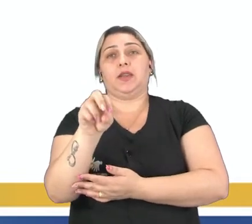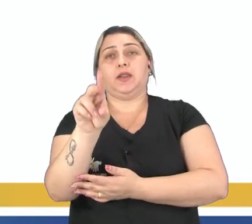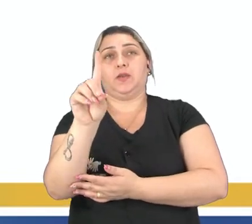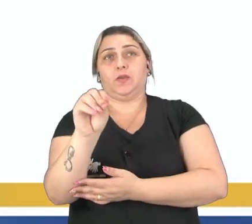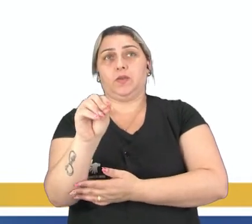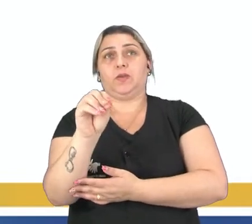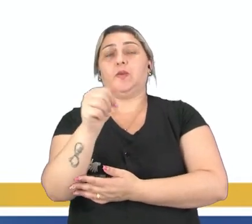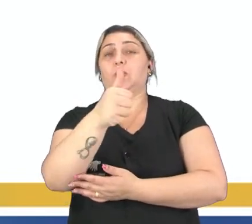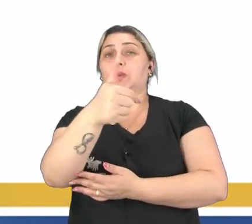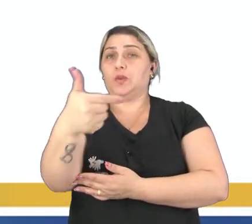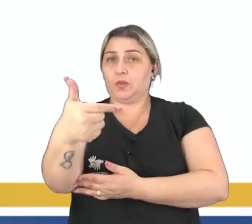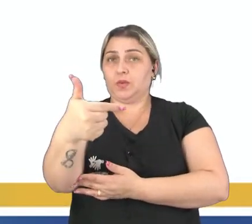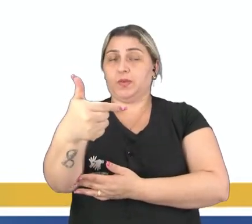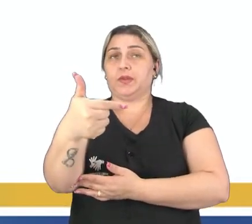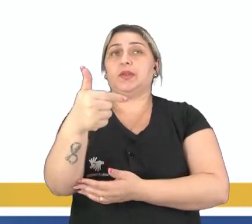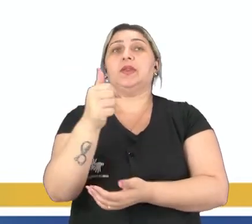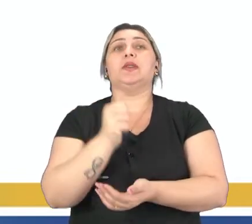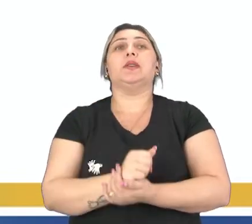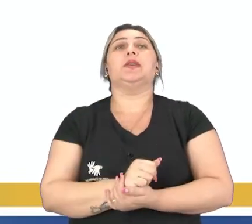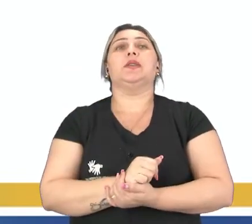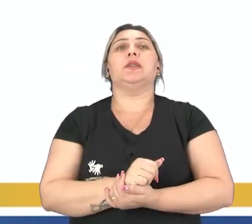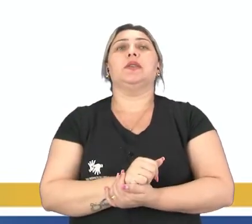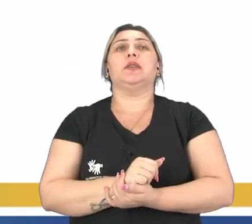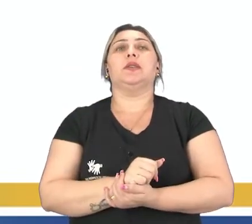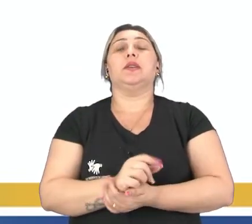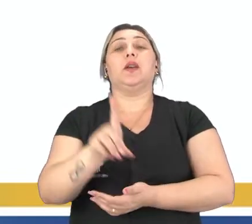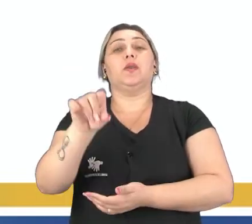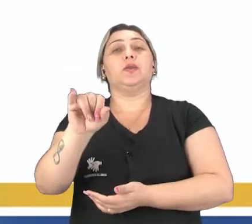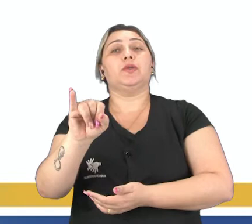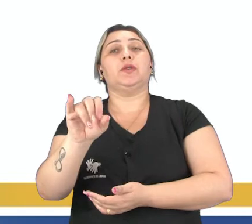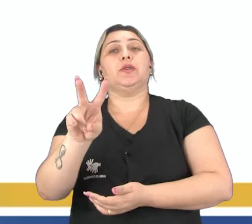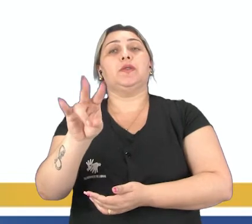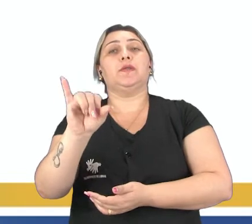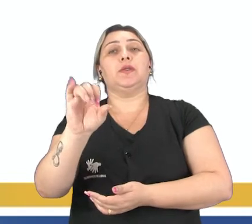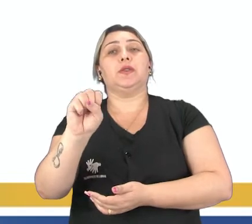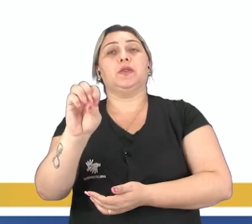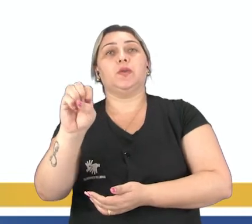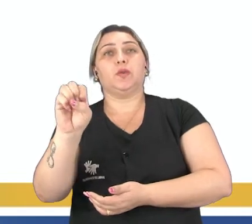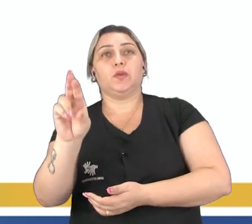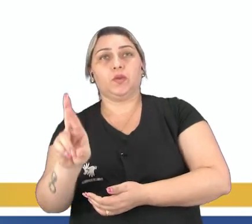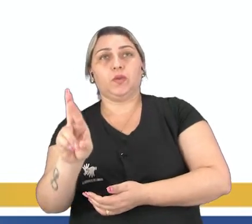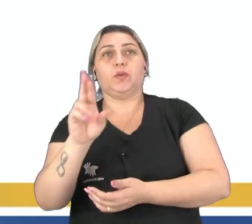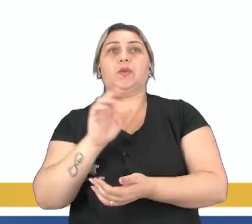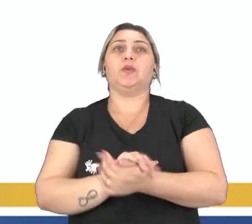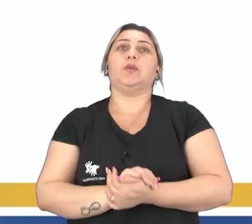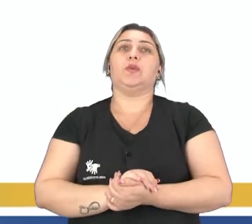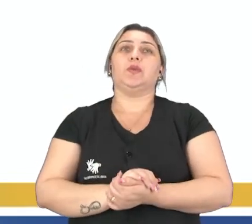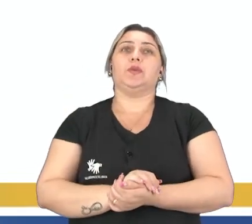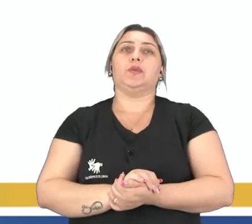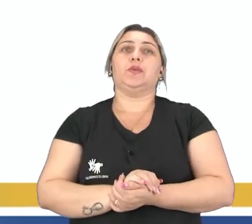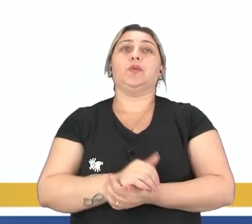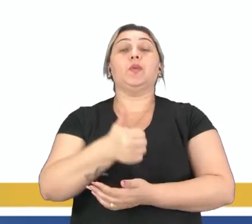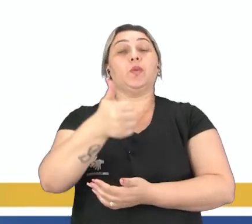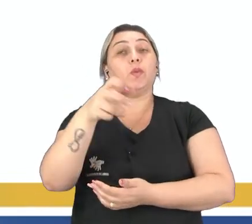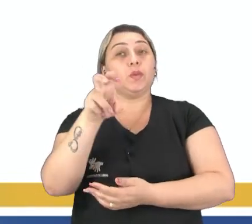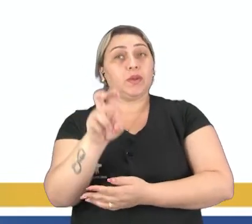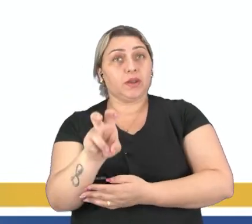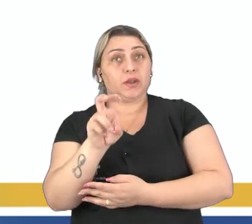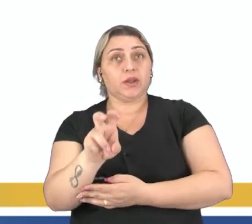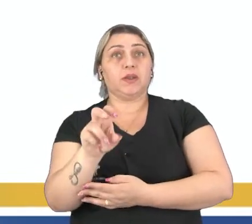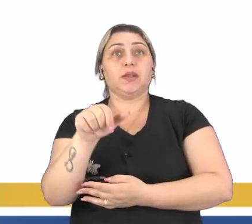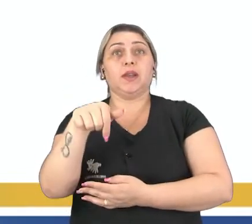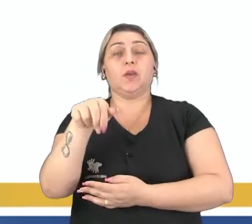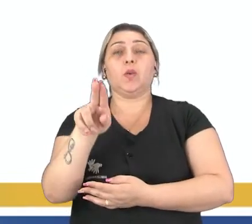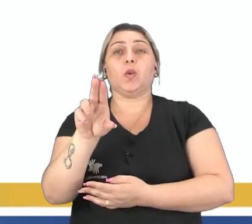de dividendo, é aquele número que eu vou dividir. O meu 12, ele é o meu divisor, o